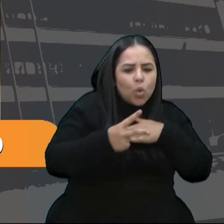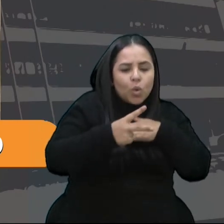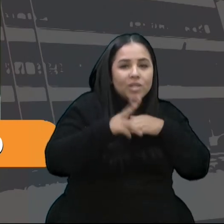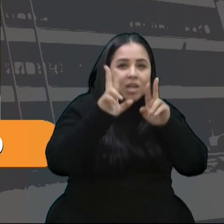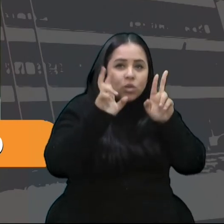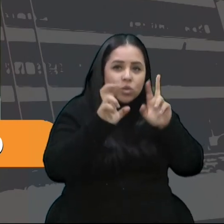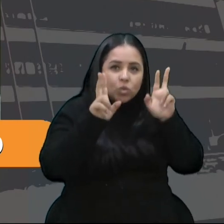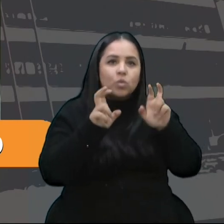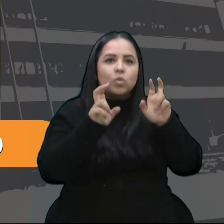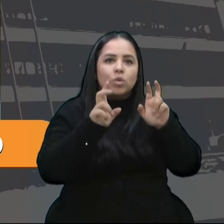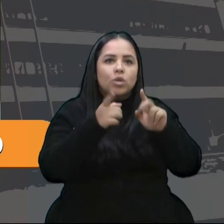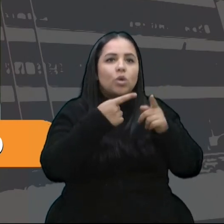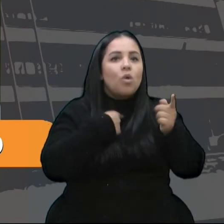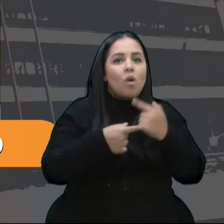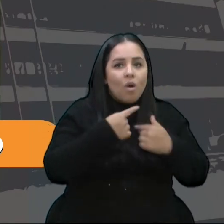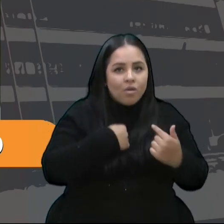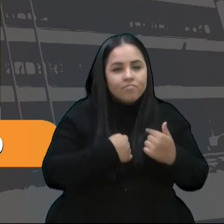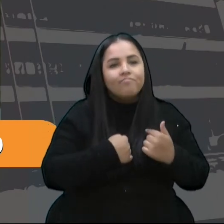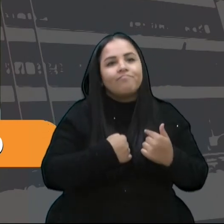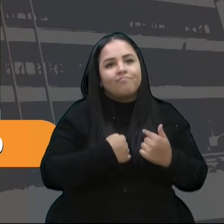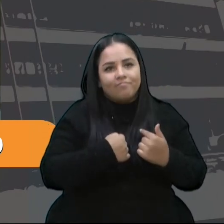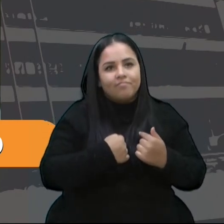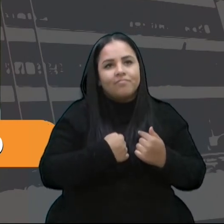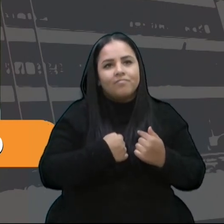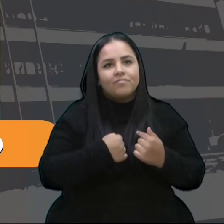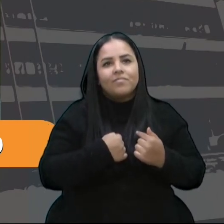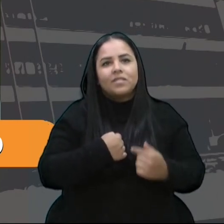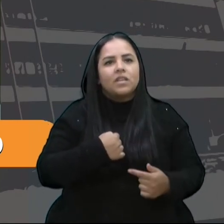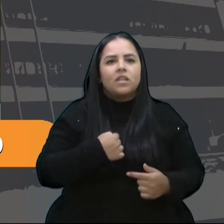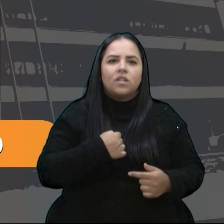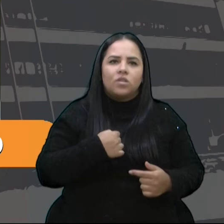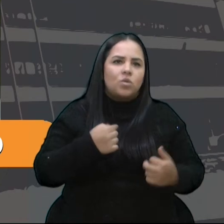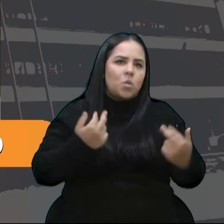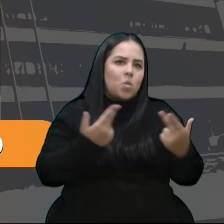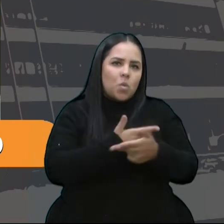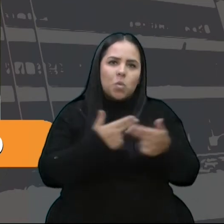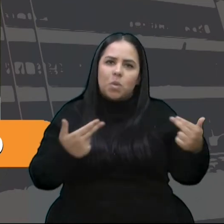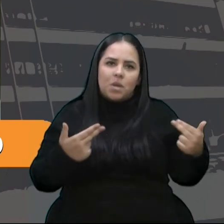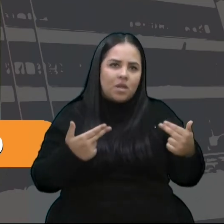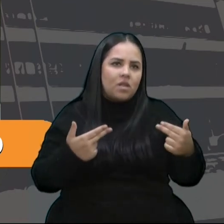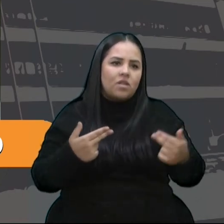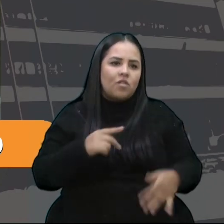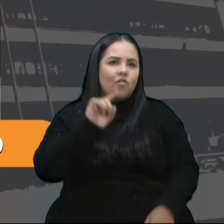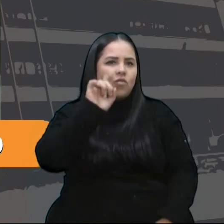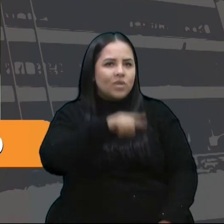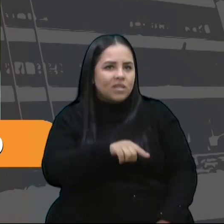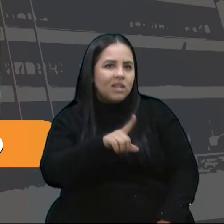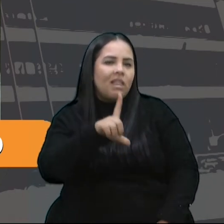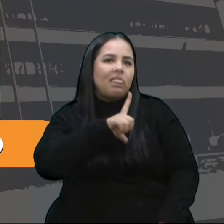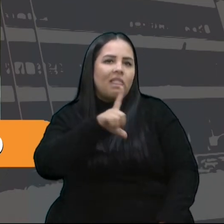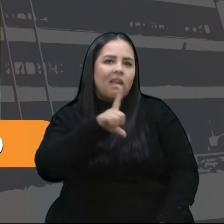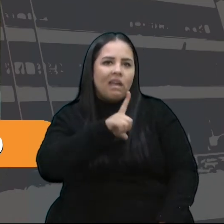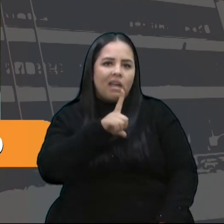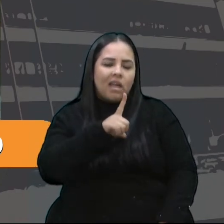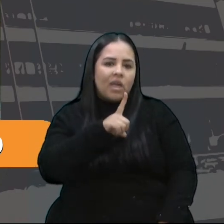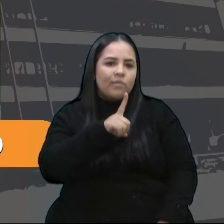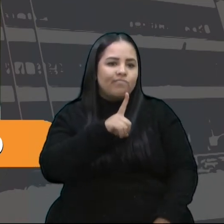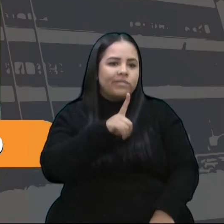realmente gostem e com os quais ou com o qual você tenha uma